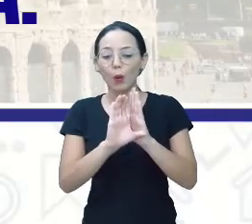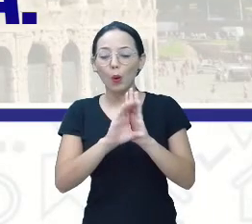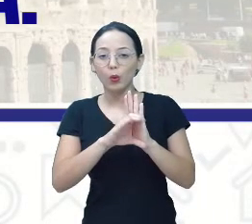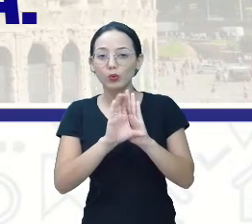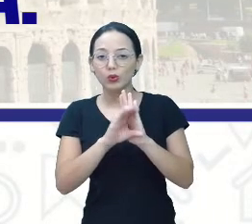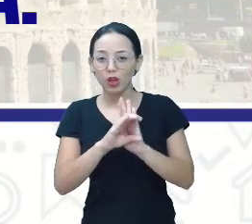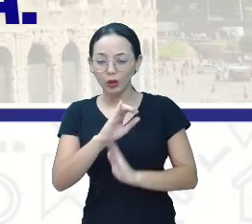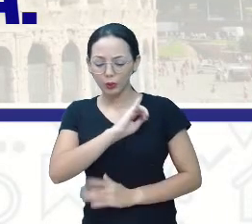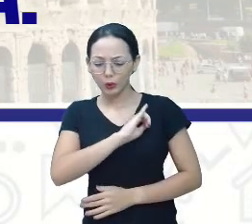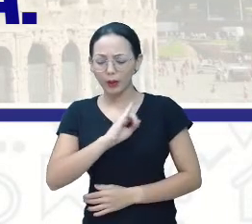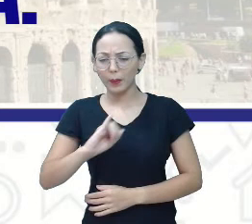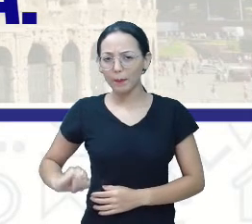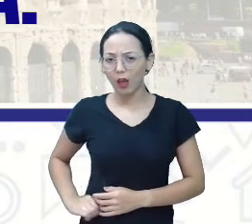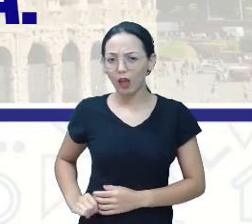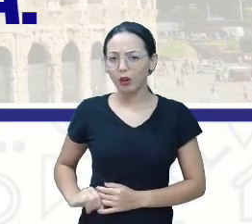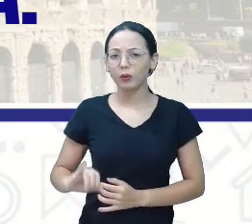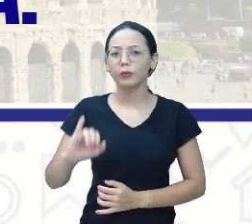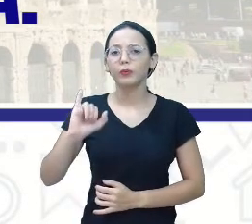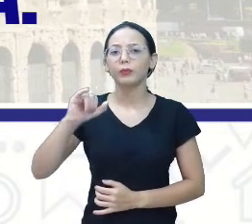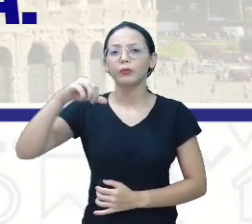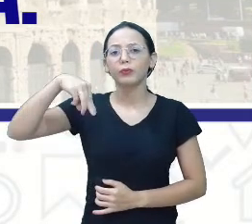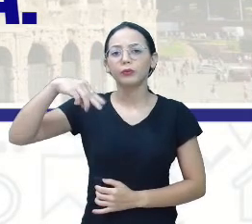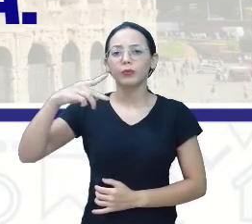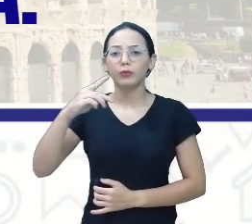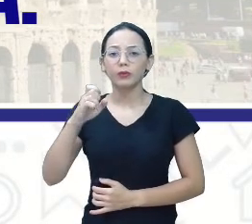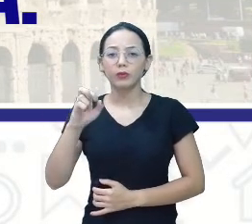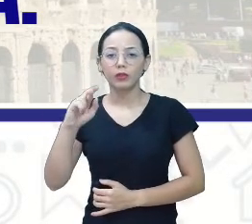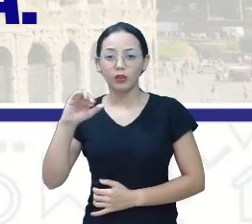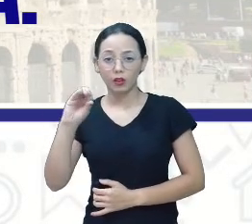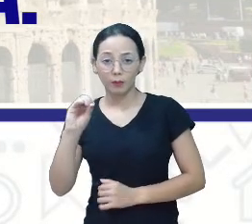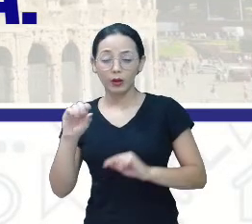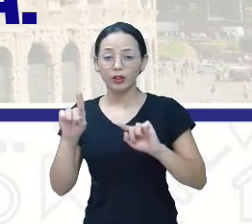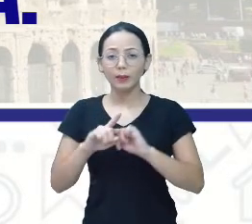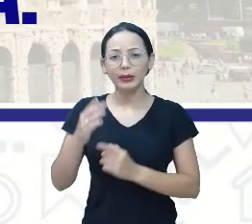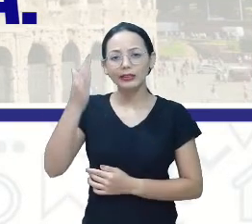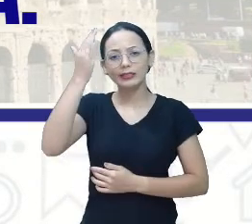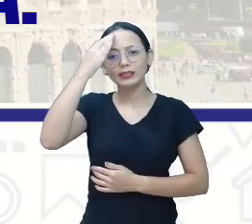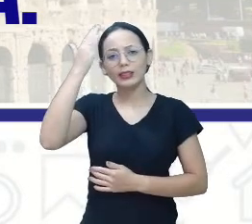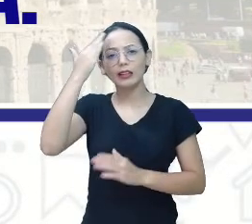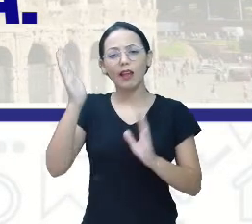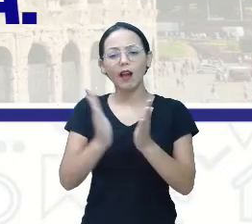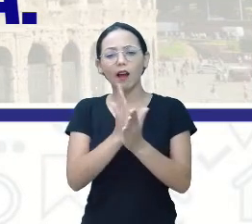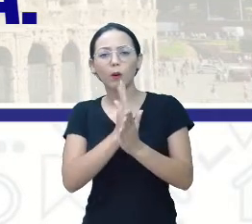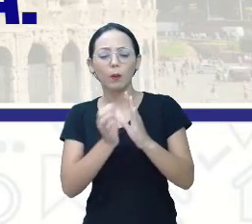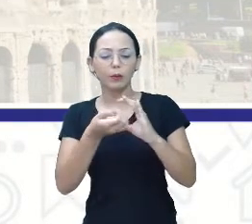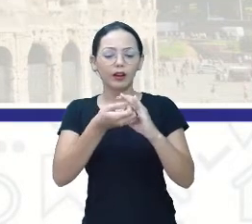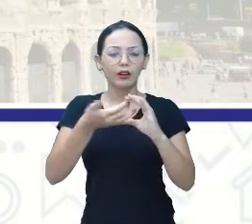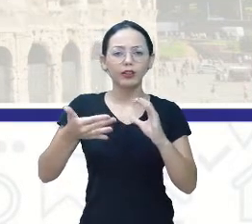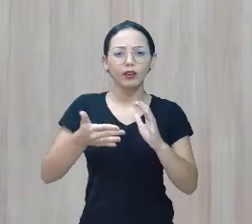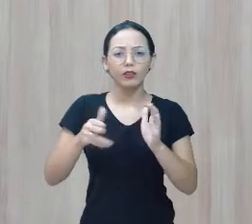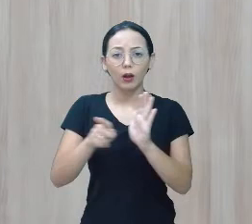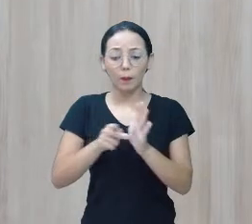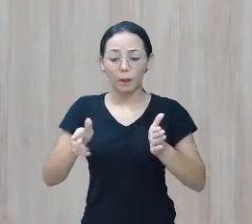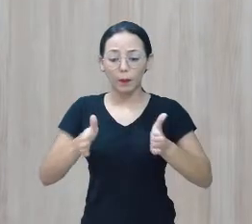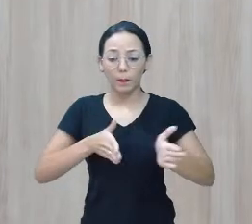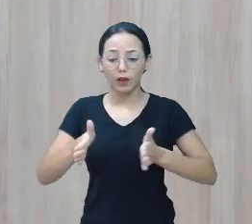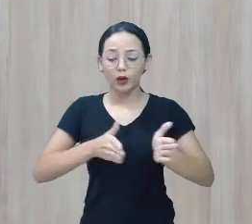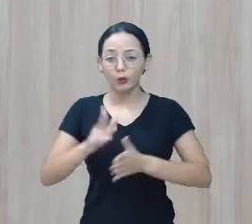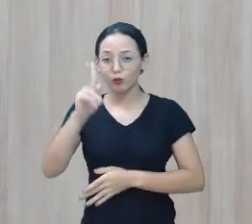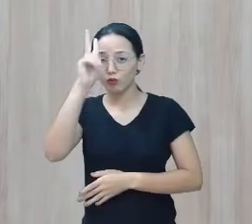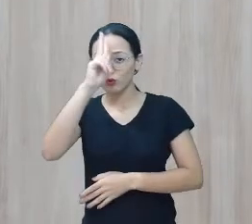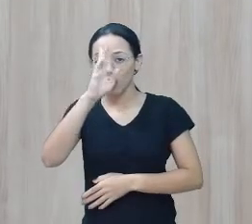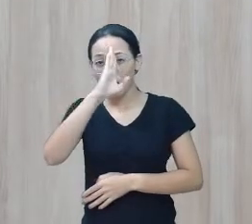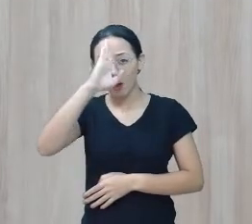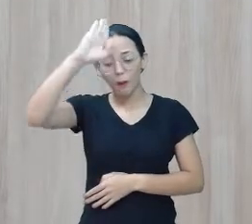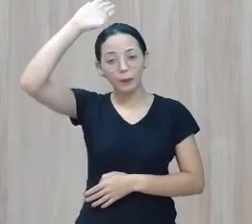de império e compreender algumas características desse período da história romana. A gente vai